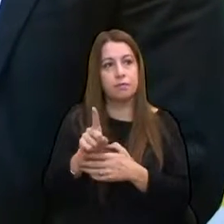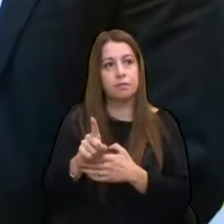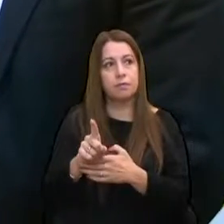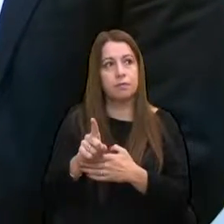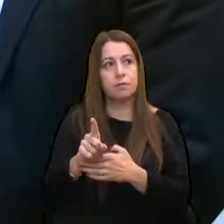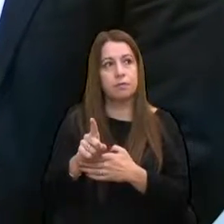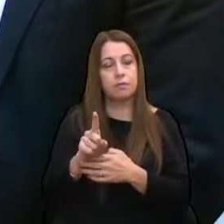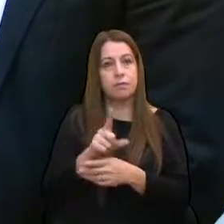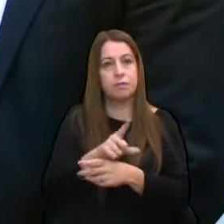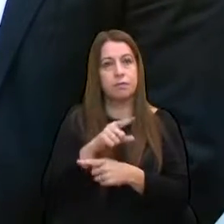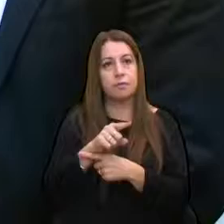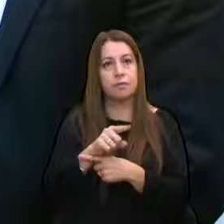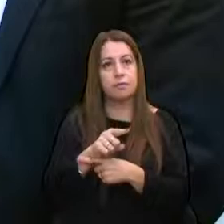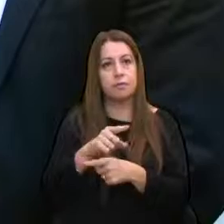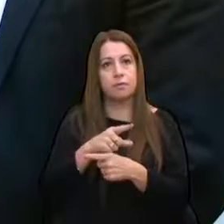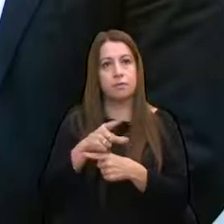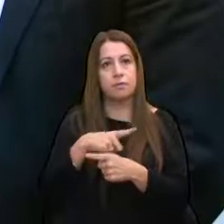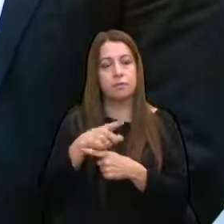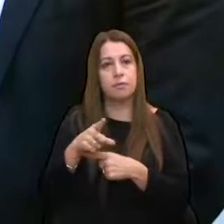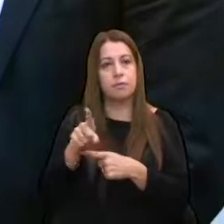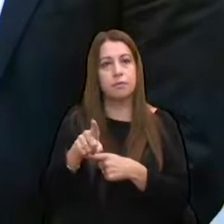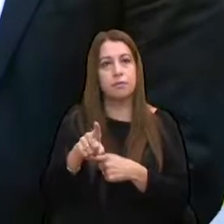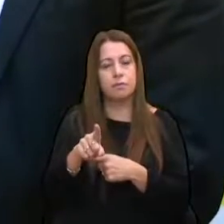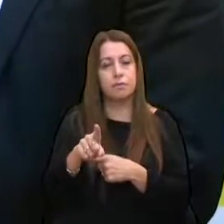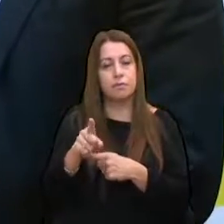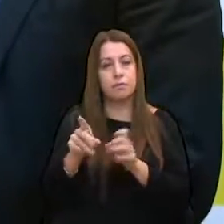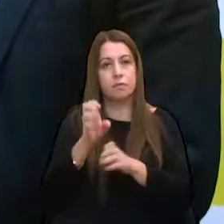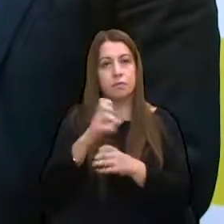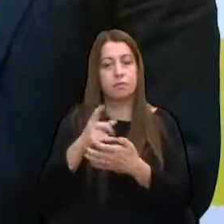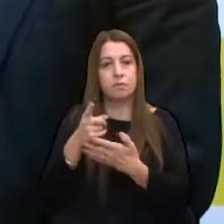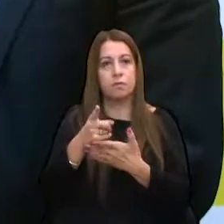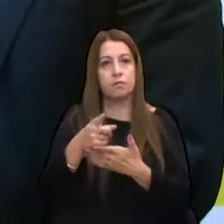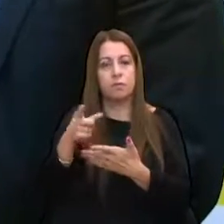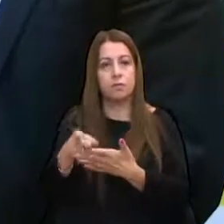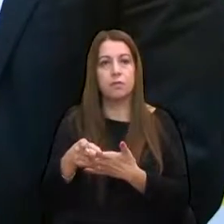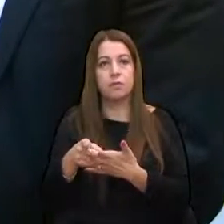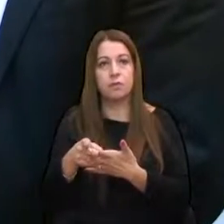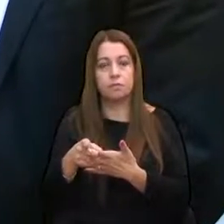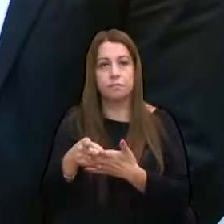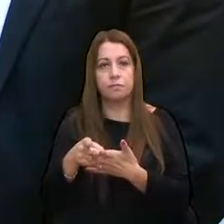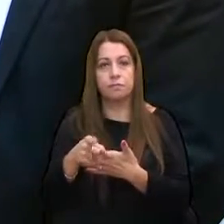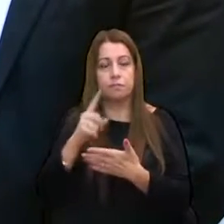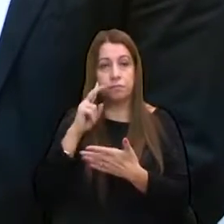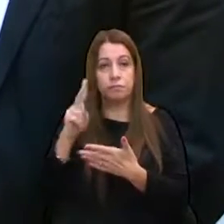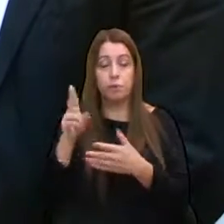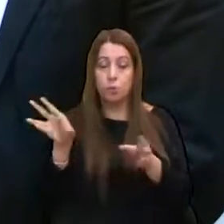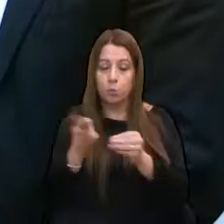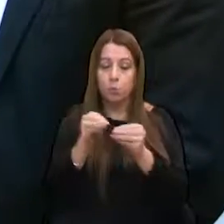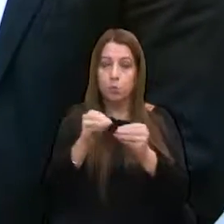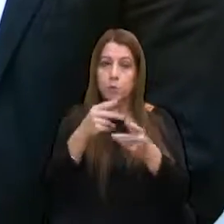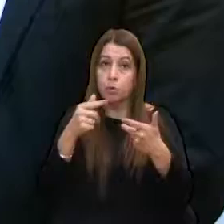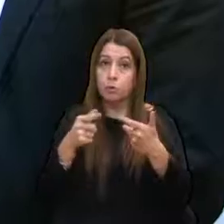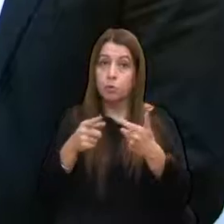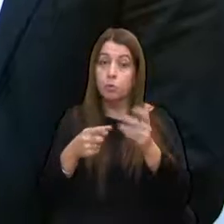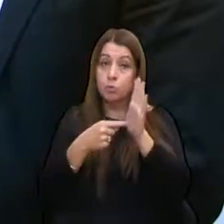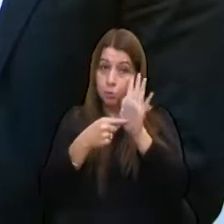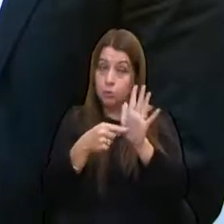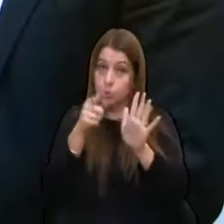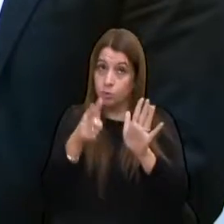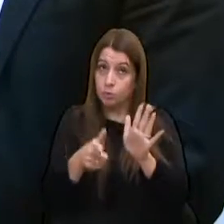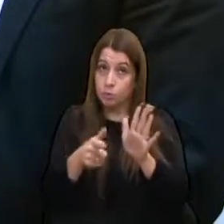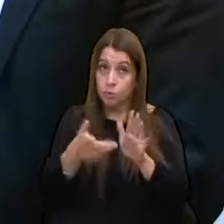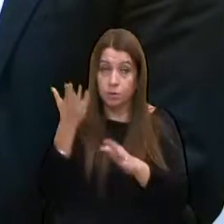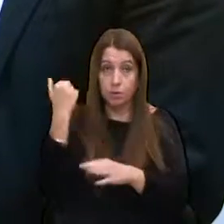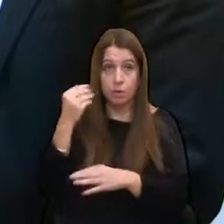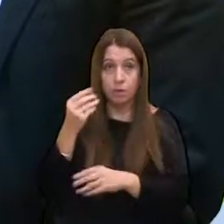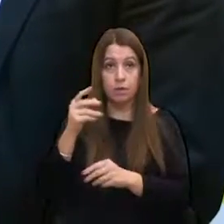do turismo, voltado para o turismo industrial. Vamos fazer um breve resumo do que o senhor apresentou lá